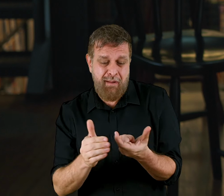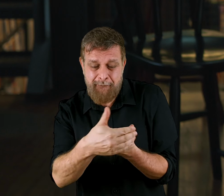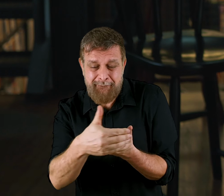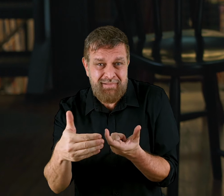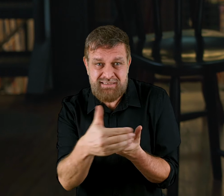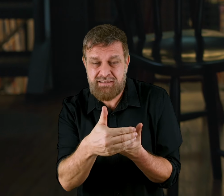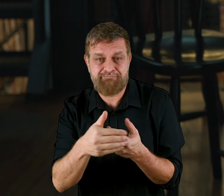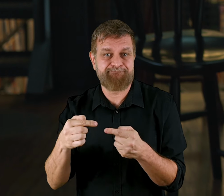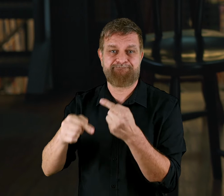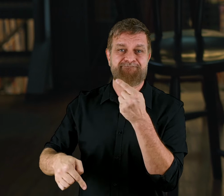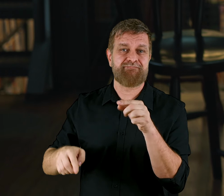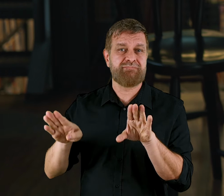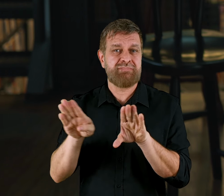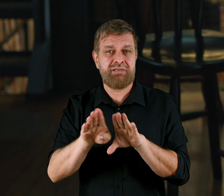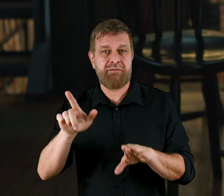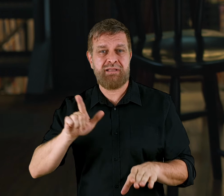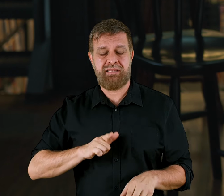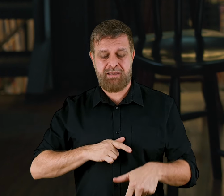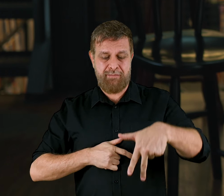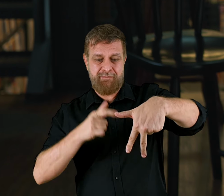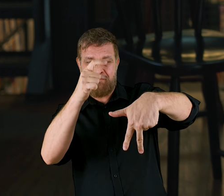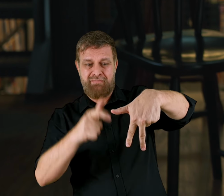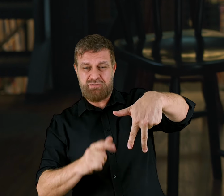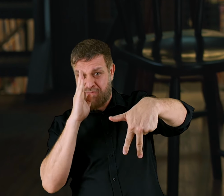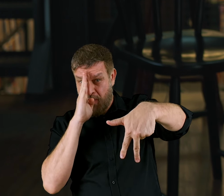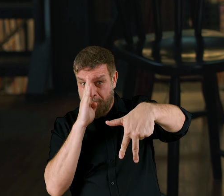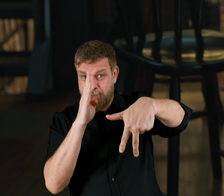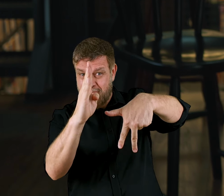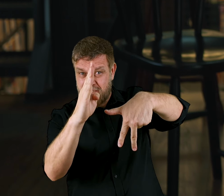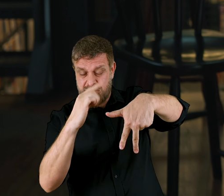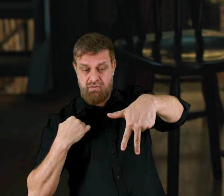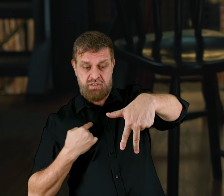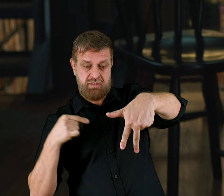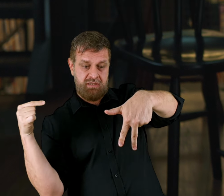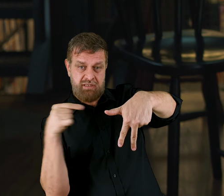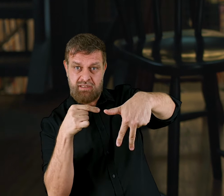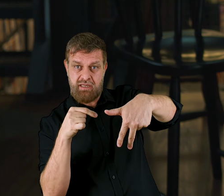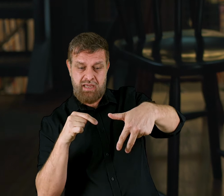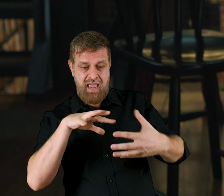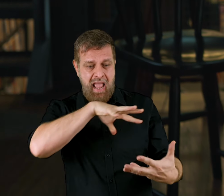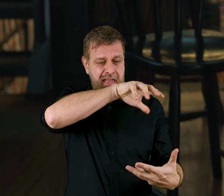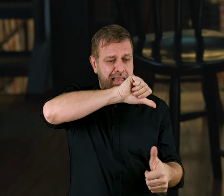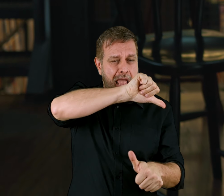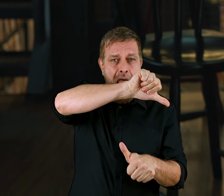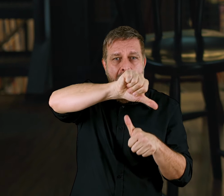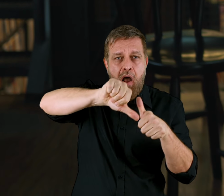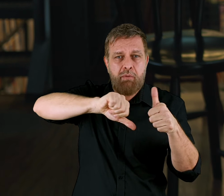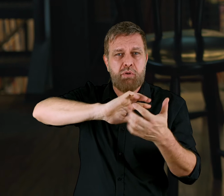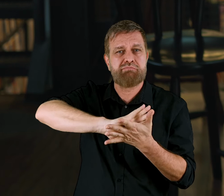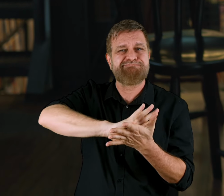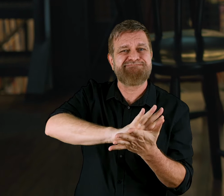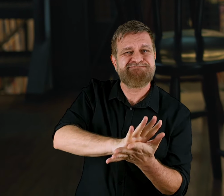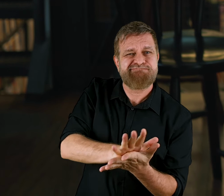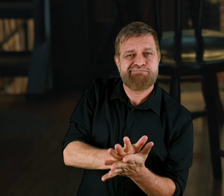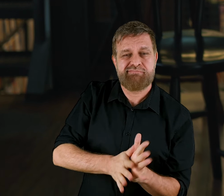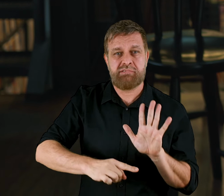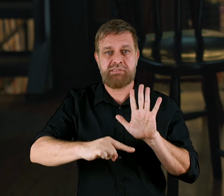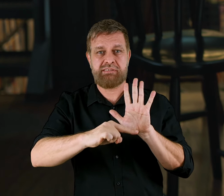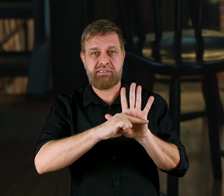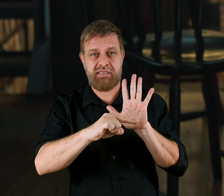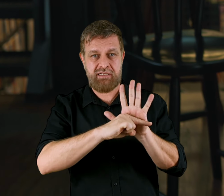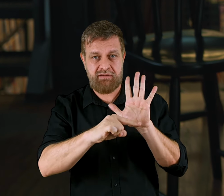ele pressupõe também essa centralidade do humano. É como se a gente tivesse, o humano alterou a Terra, do ponto de vista negativo, a gente saiu